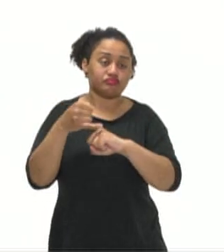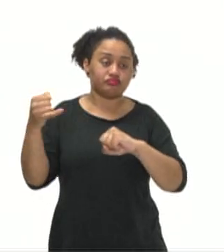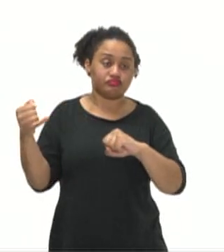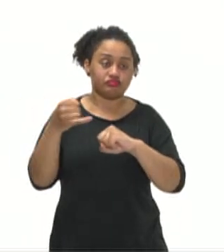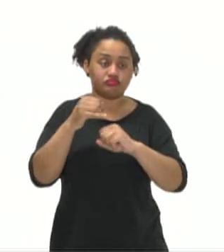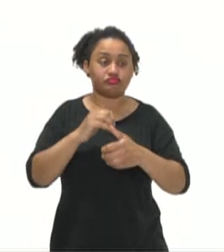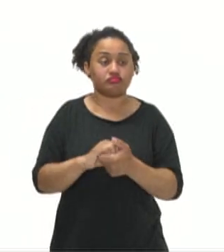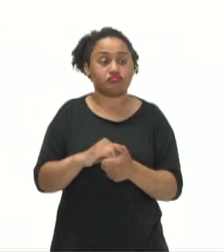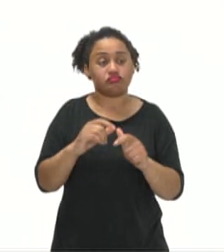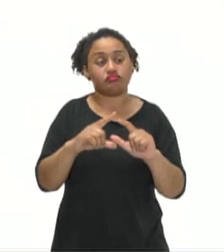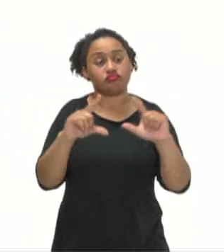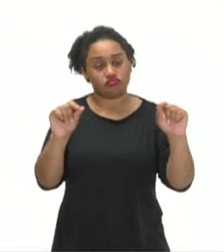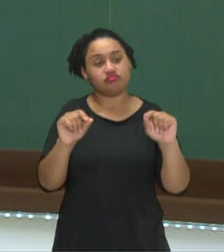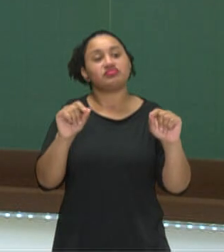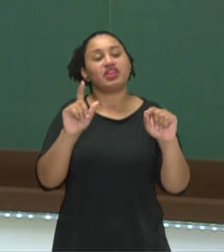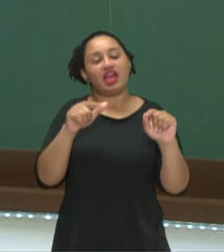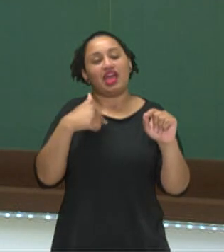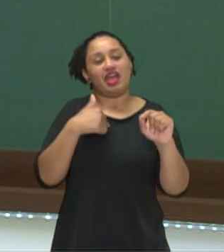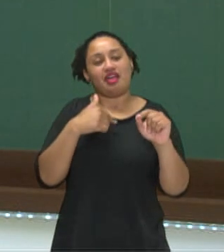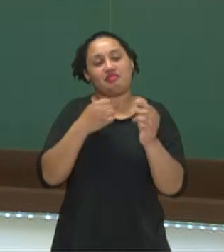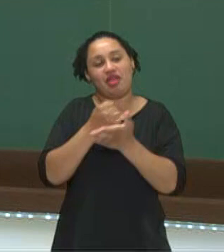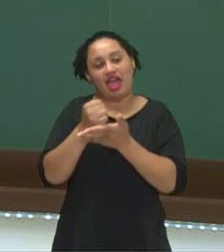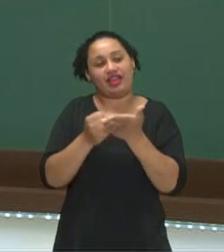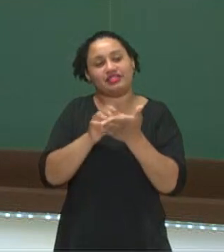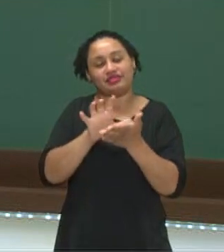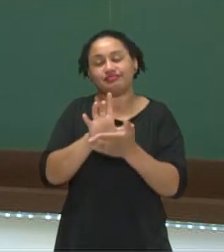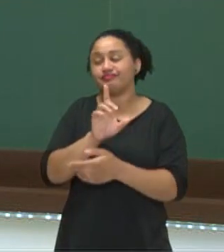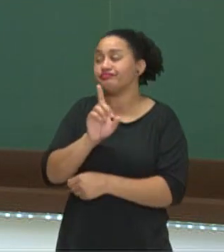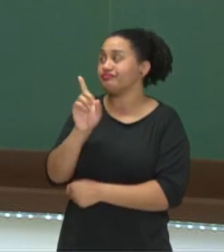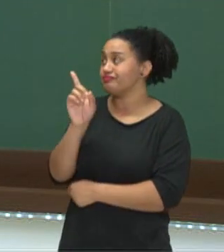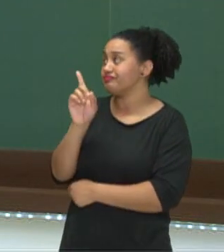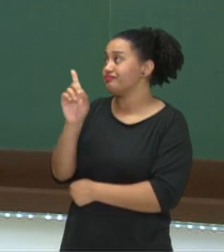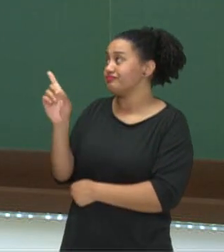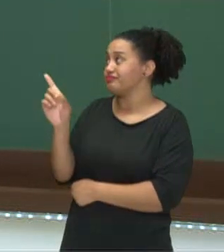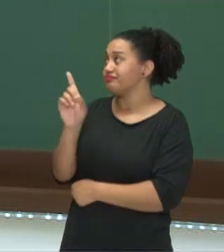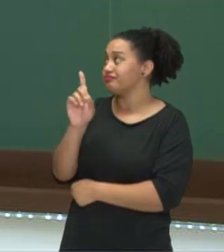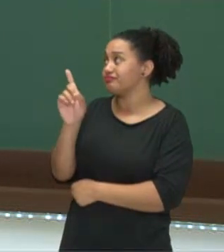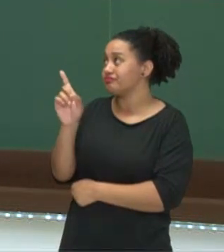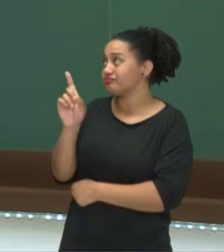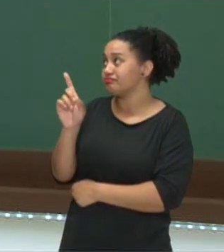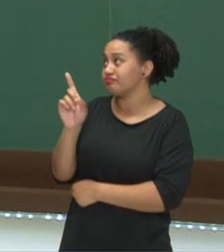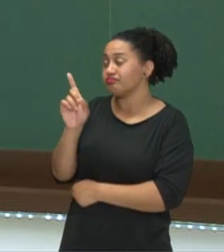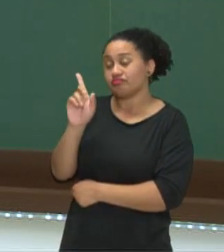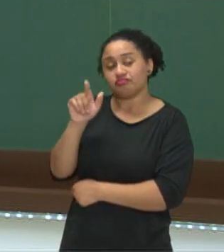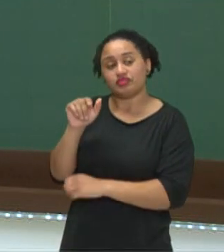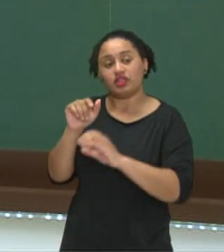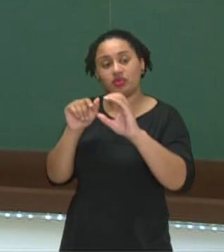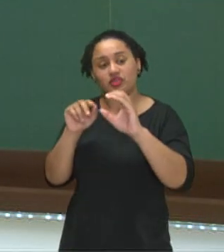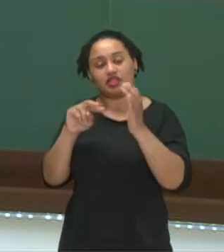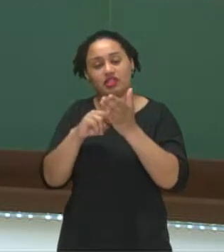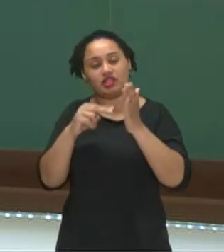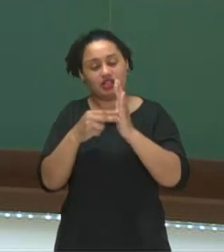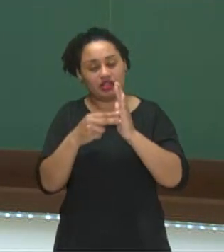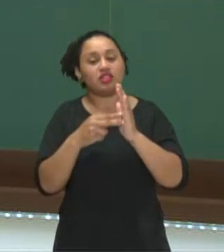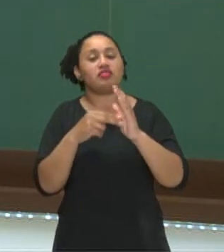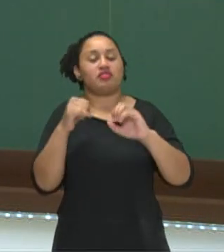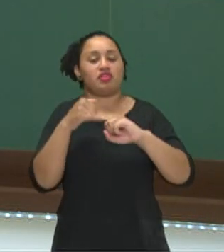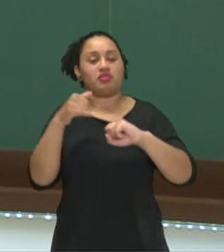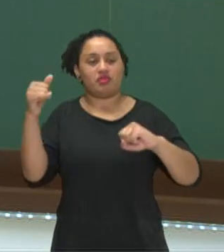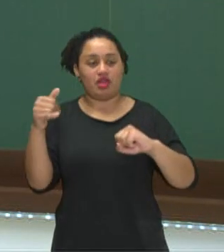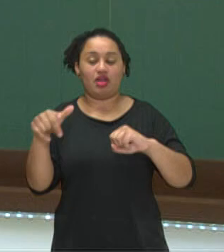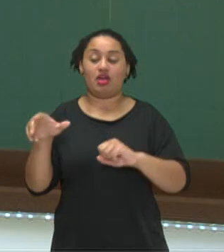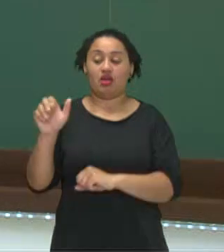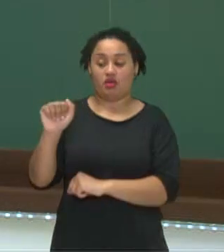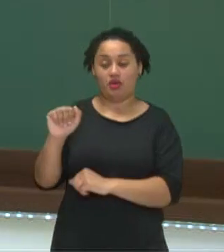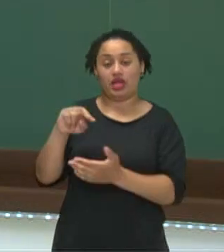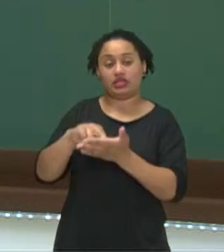Aí a fórmula iônica genérica fica dessa forma assim, ó. O C representando o cátion, o A representando o ânion, o